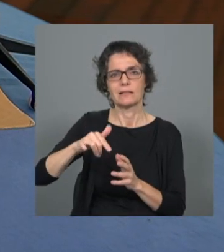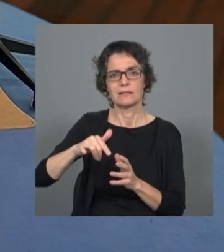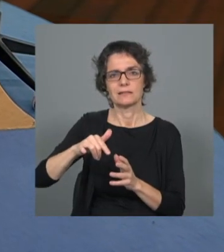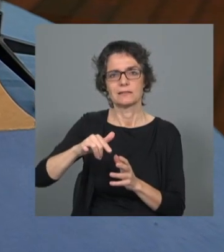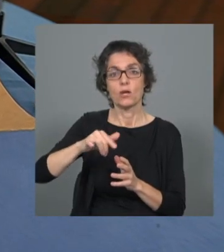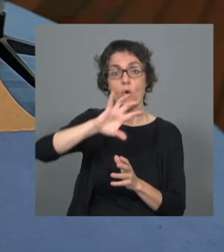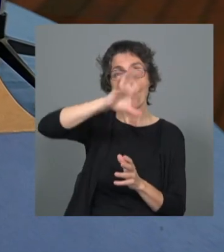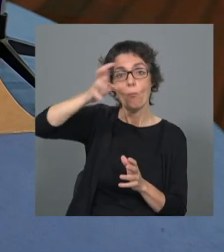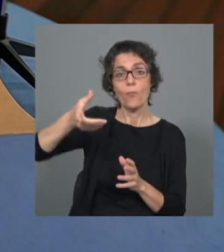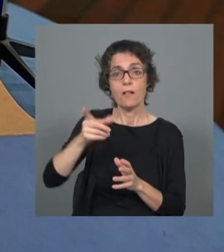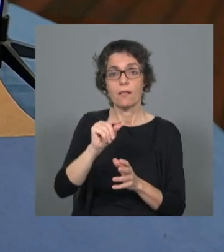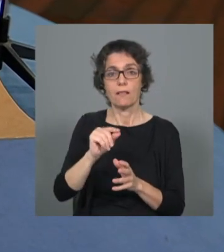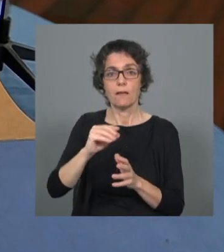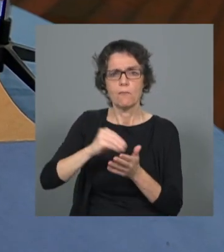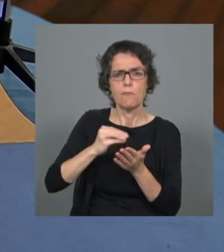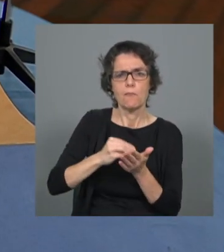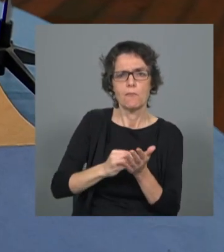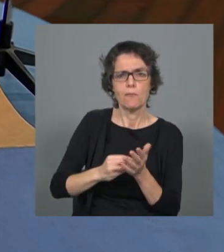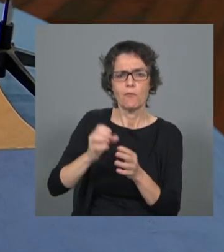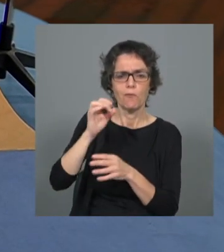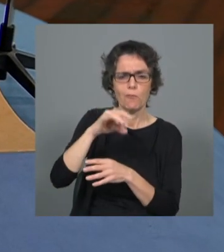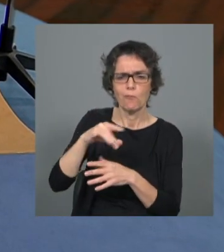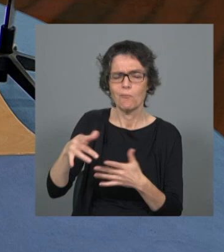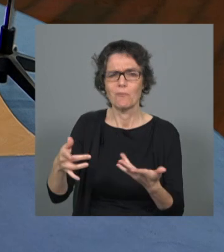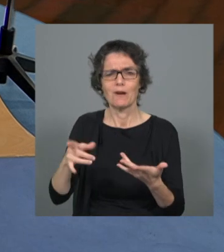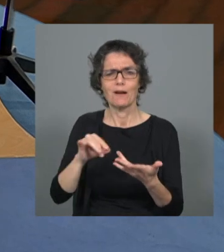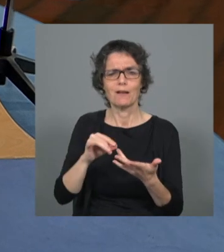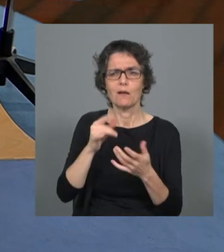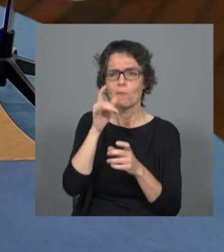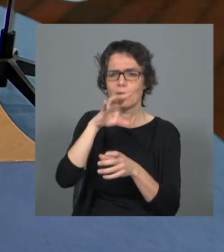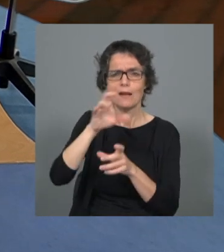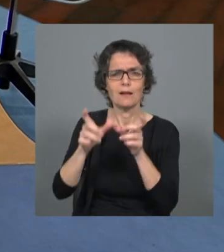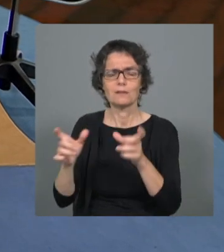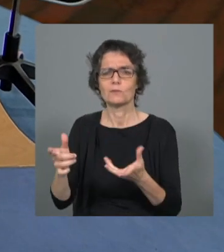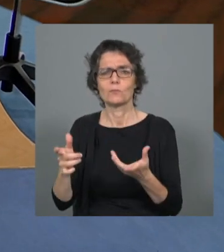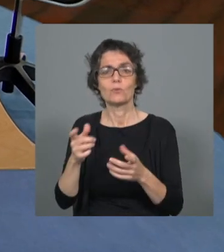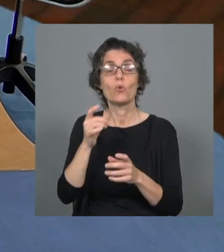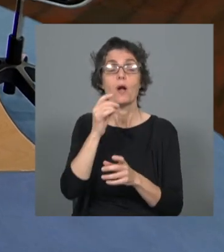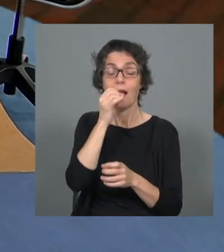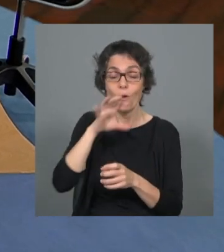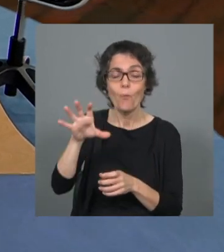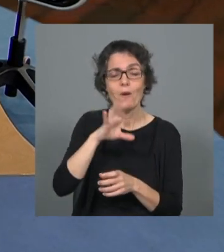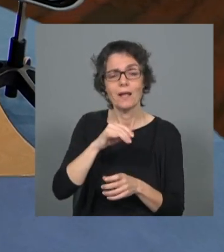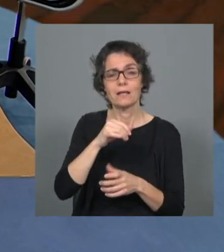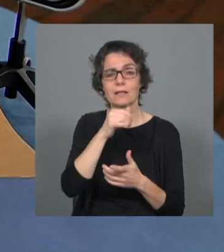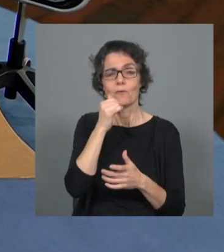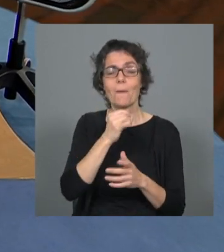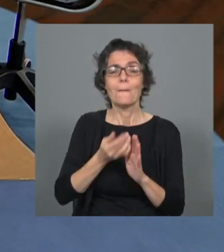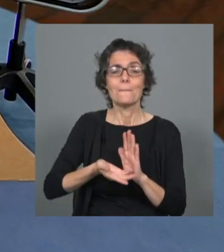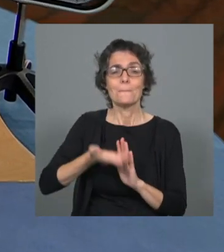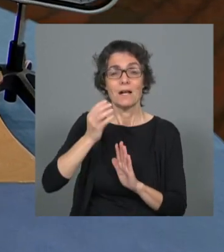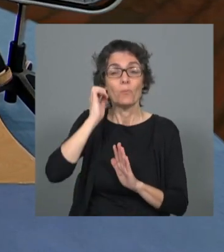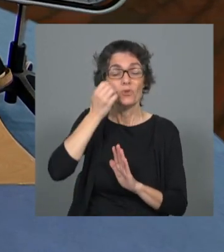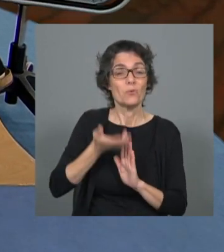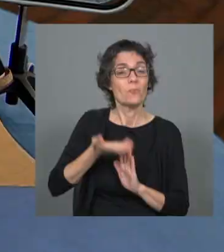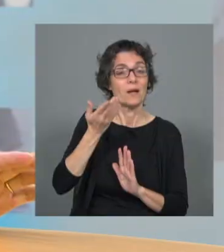mais pobres ou que estão mais a sofrer com as mudanças climáticas. Não sei se o Frei Fabrício já fez a inscrição